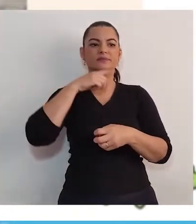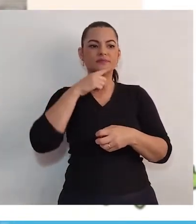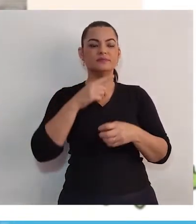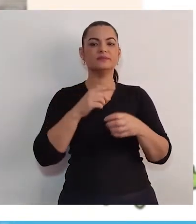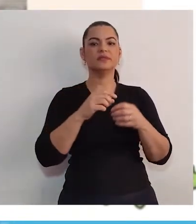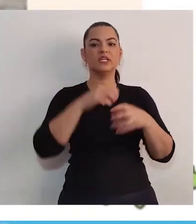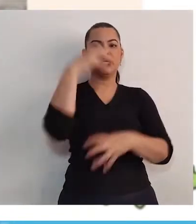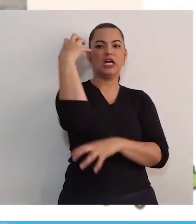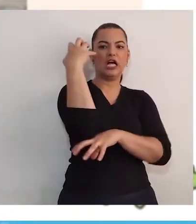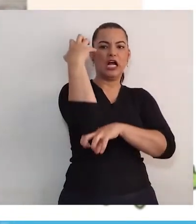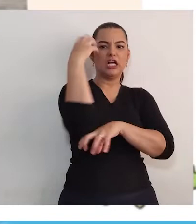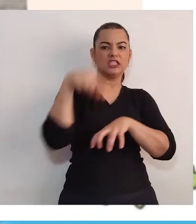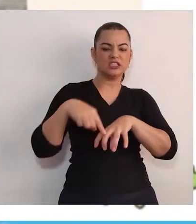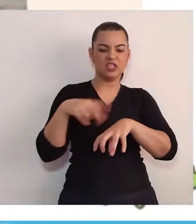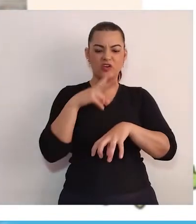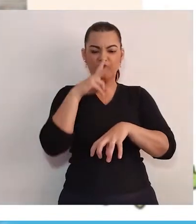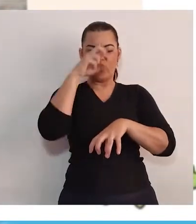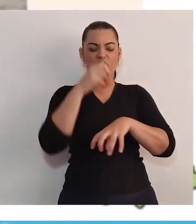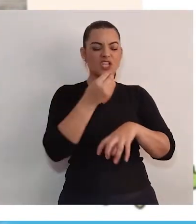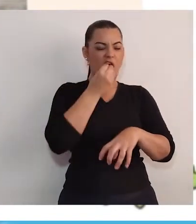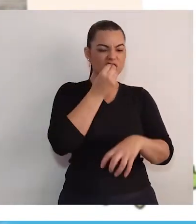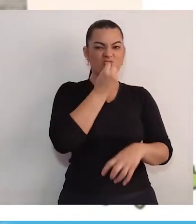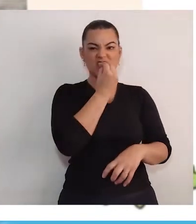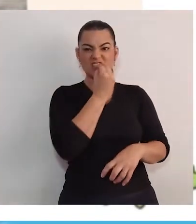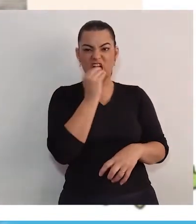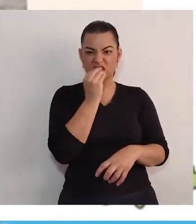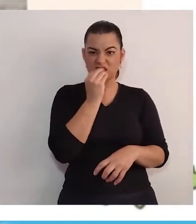mastigava a raiz forte, lambia a mosca